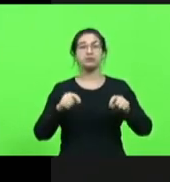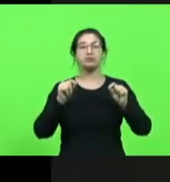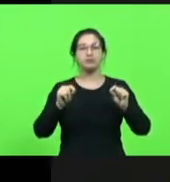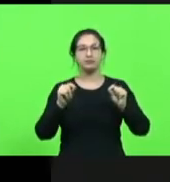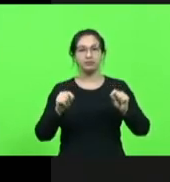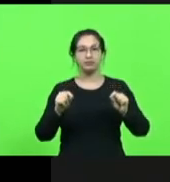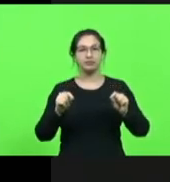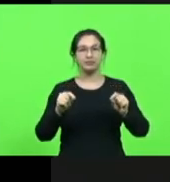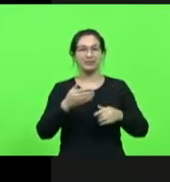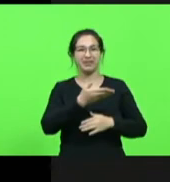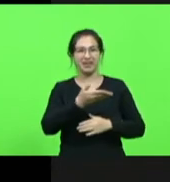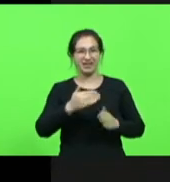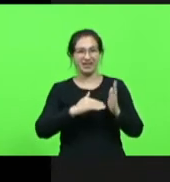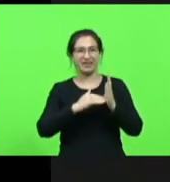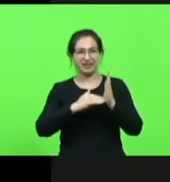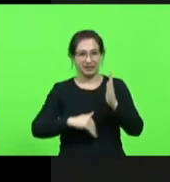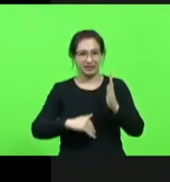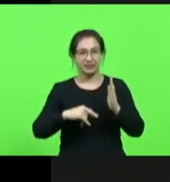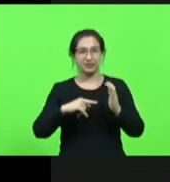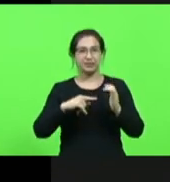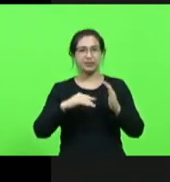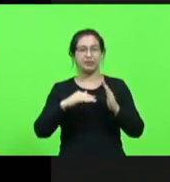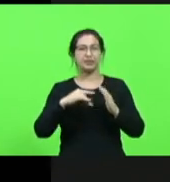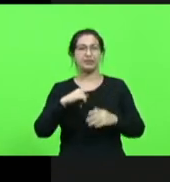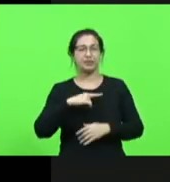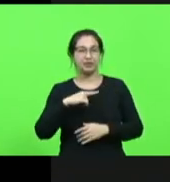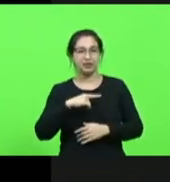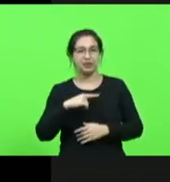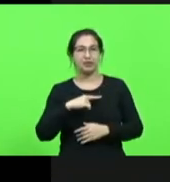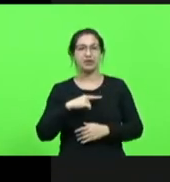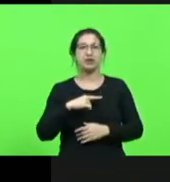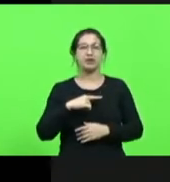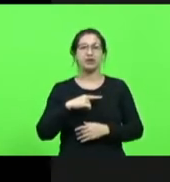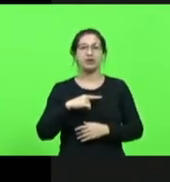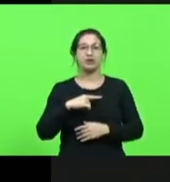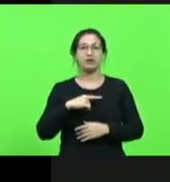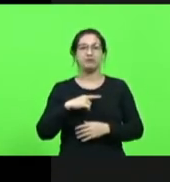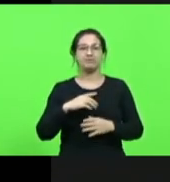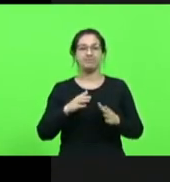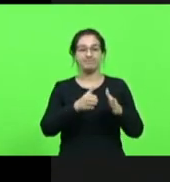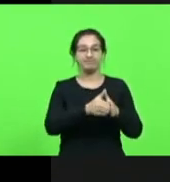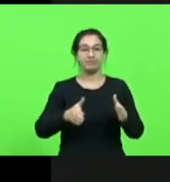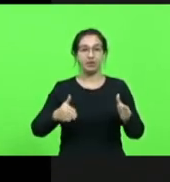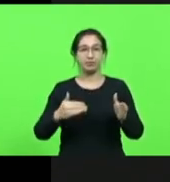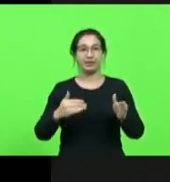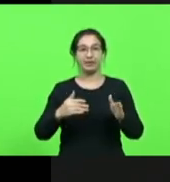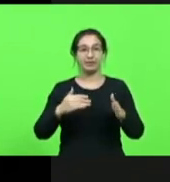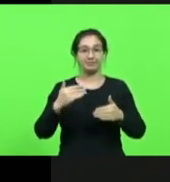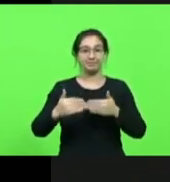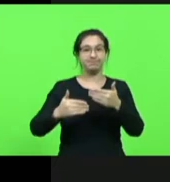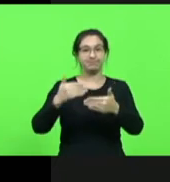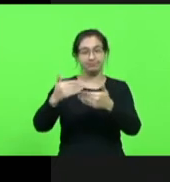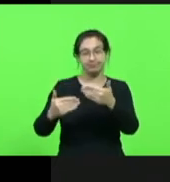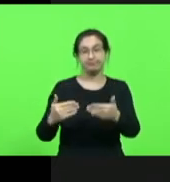esse déficit que se encontra hoje, este poço que aumenta cada vez mais, de